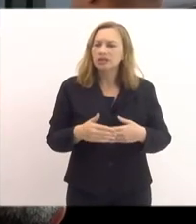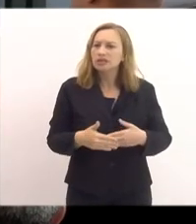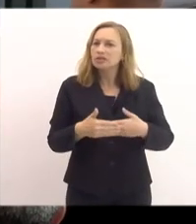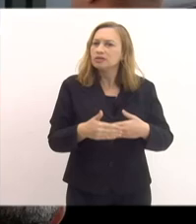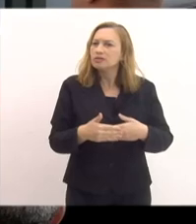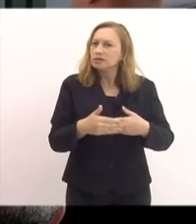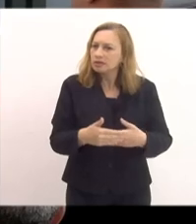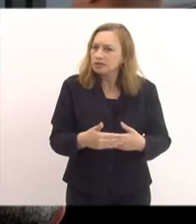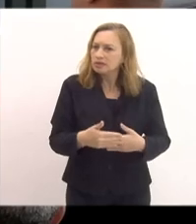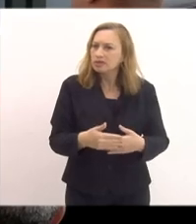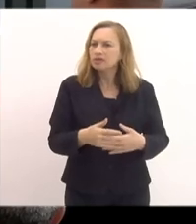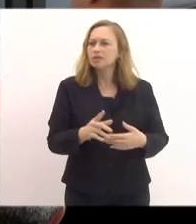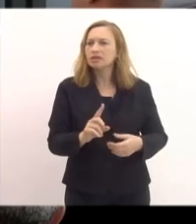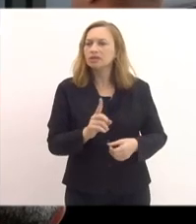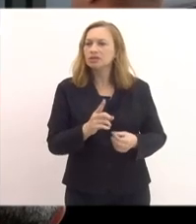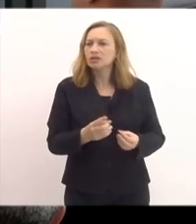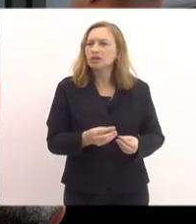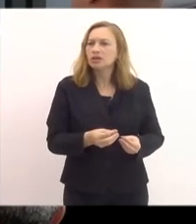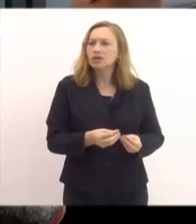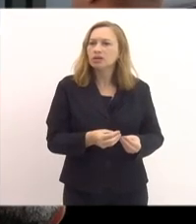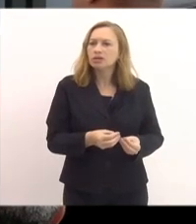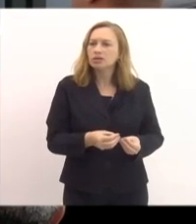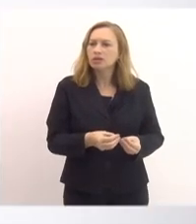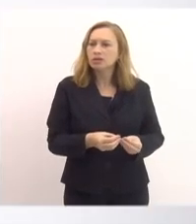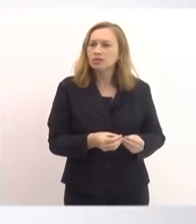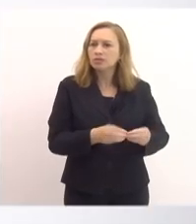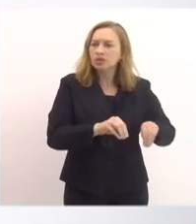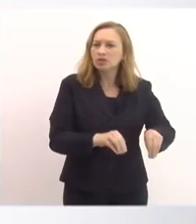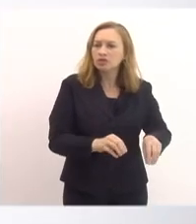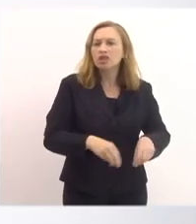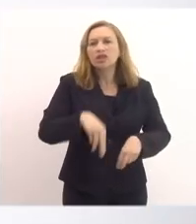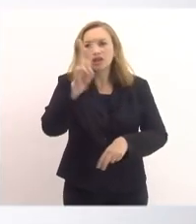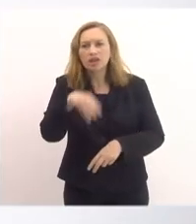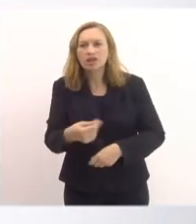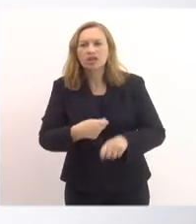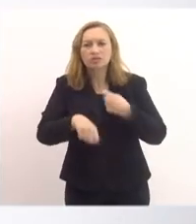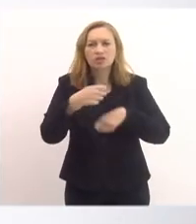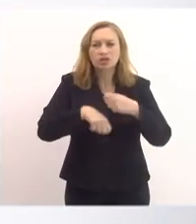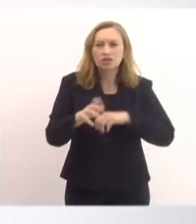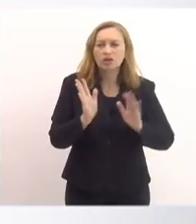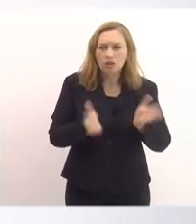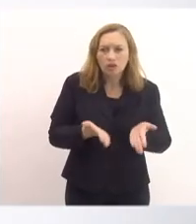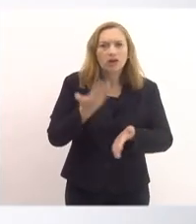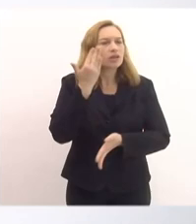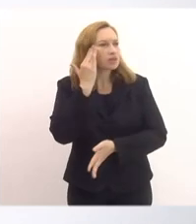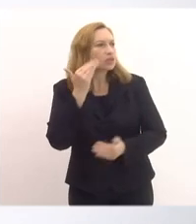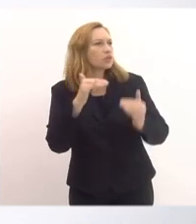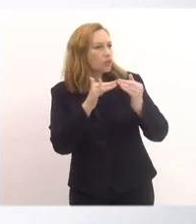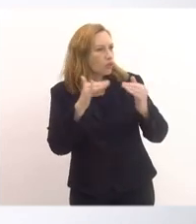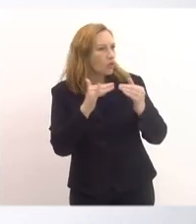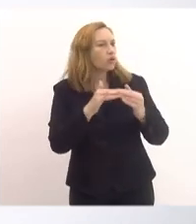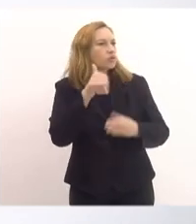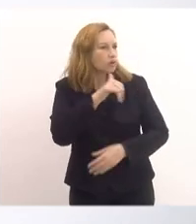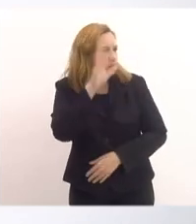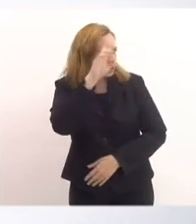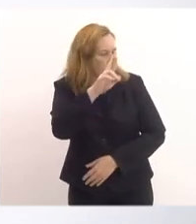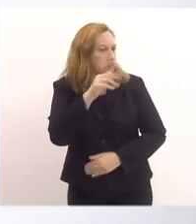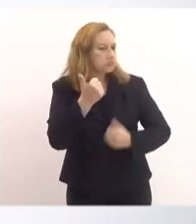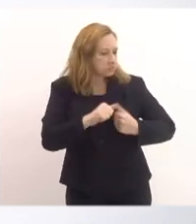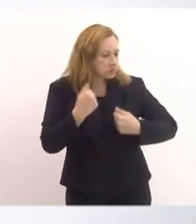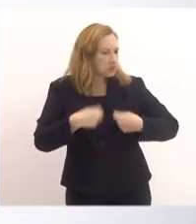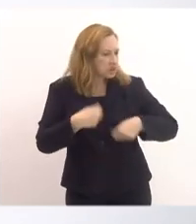para que não recaia sobre os ombros de quem está na administração agora, mas entendo e concordo com a senhora. A gente precisa